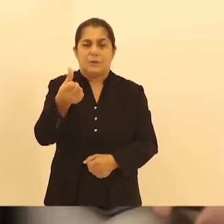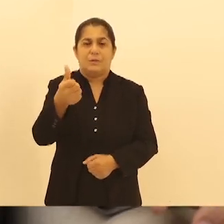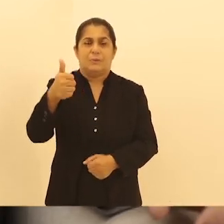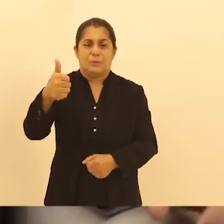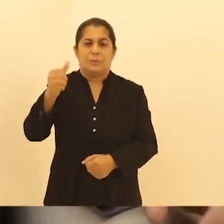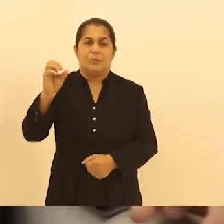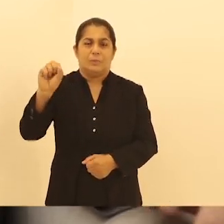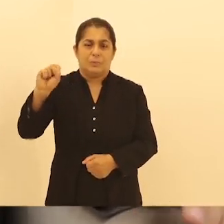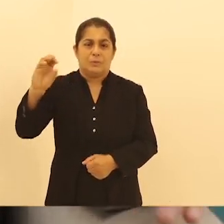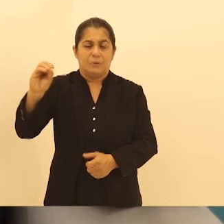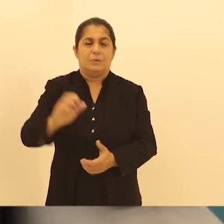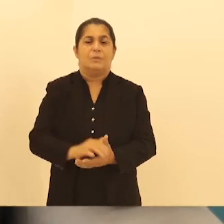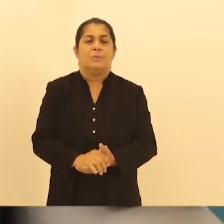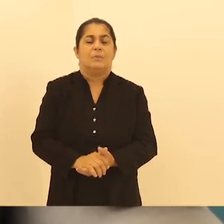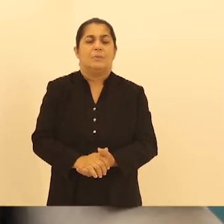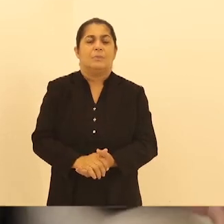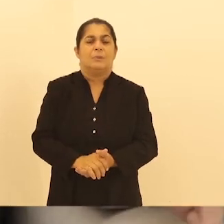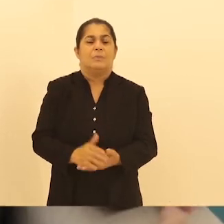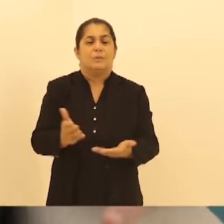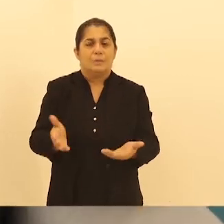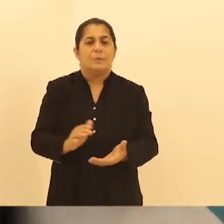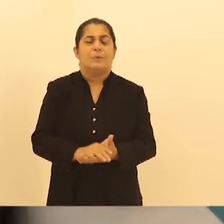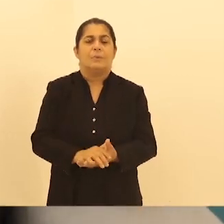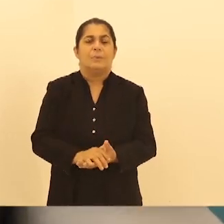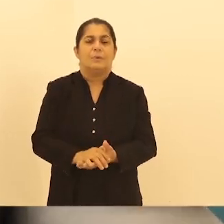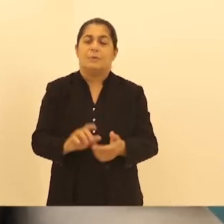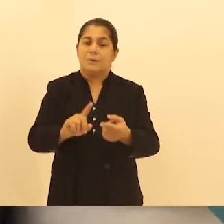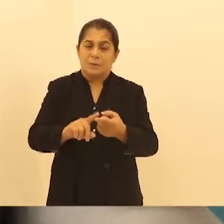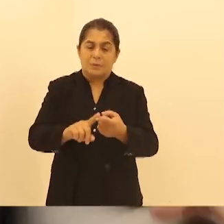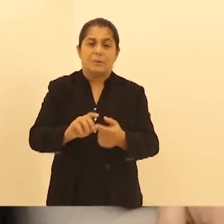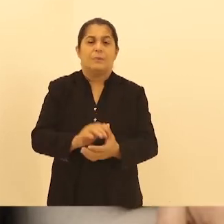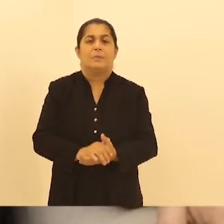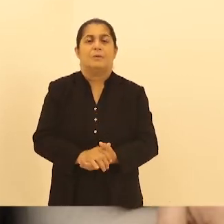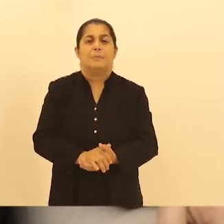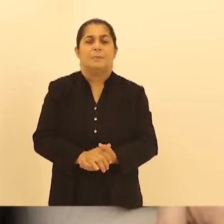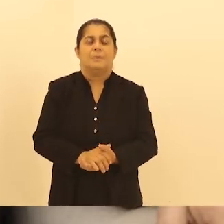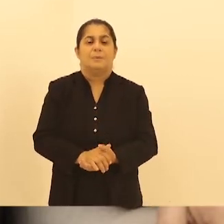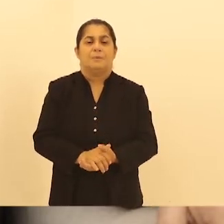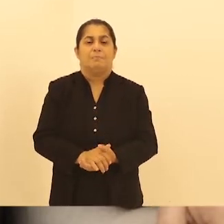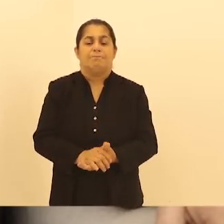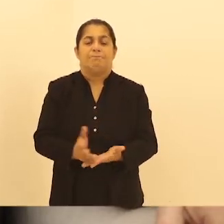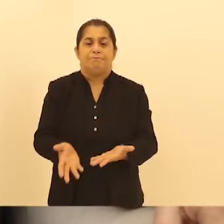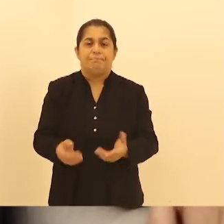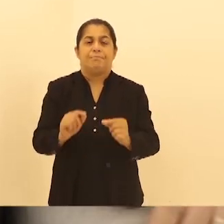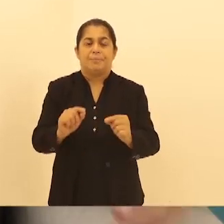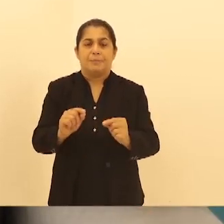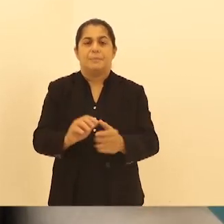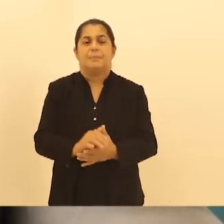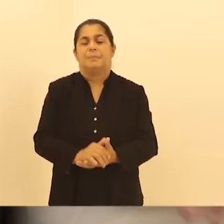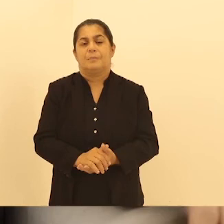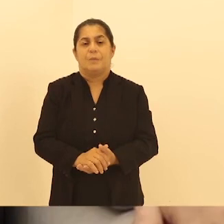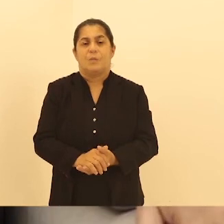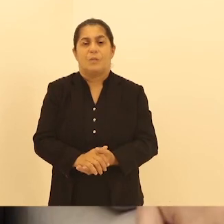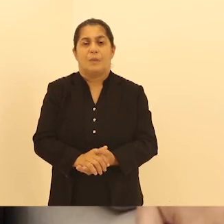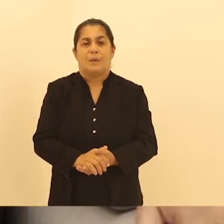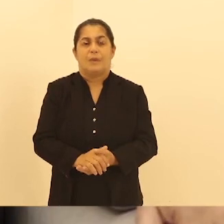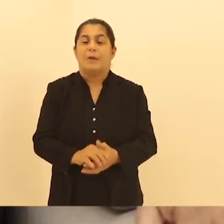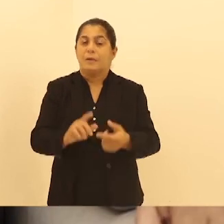5080 para isso nós temos também o prazer de poder receber